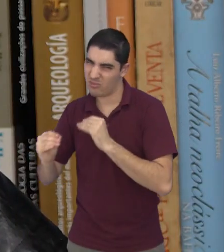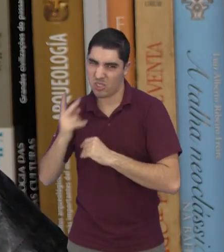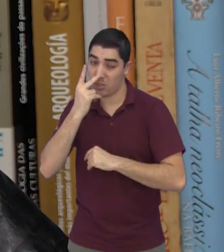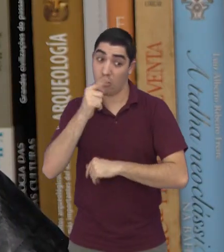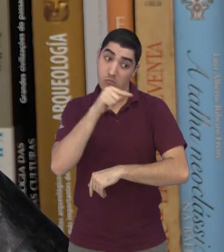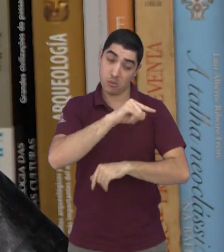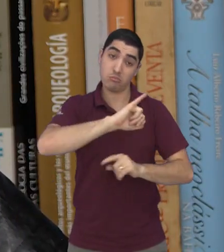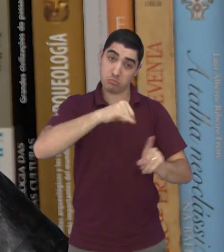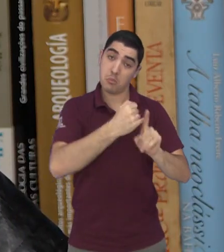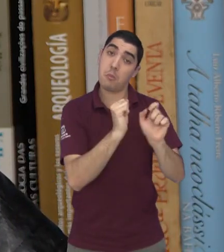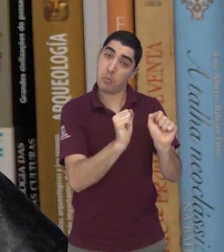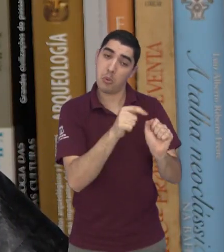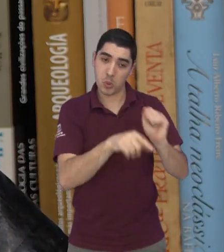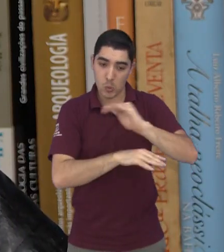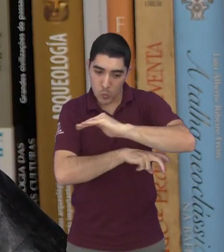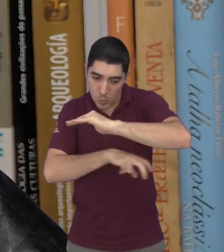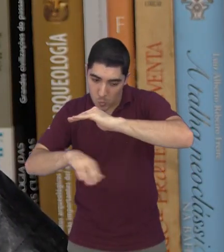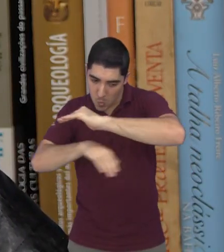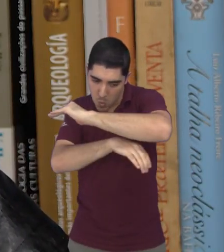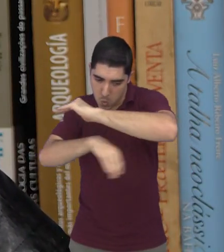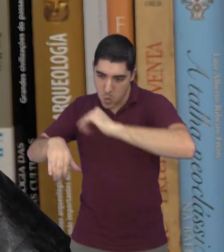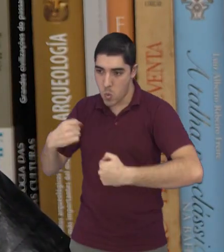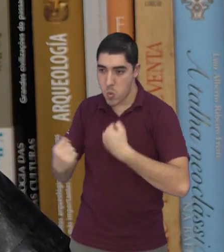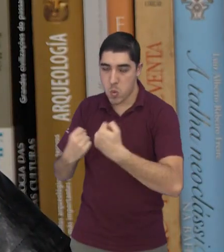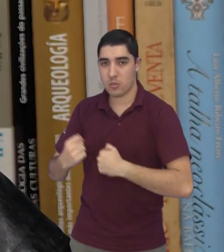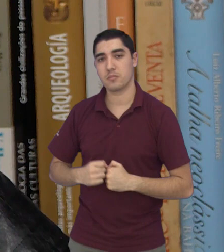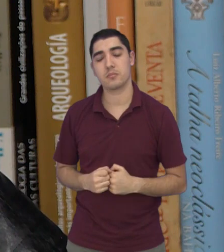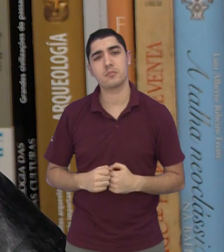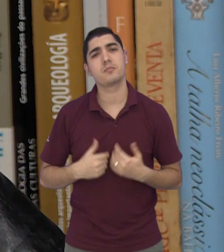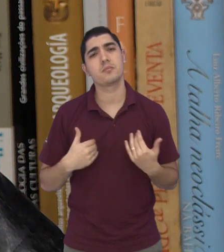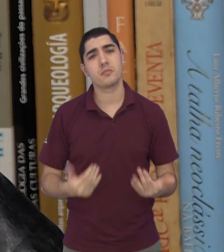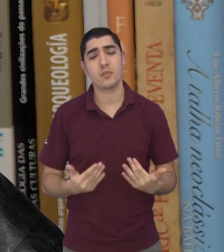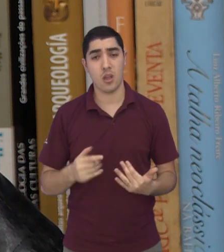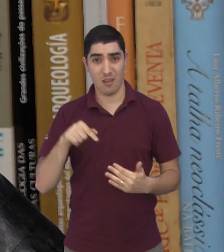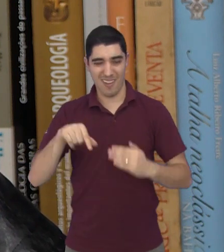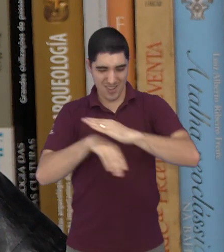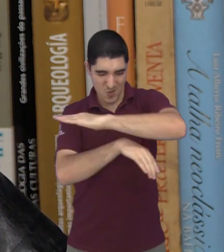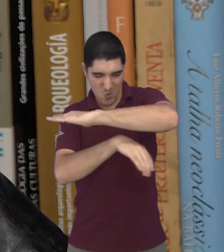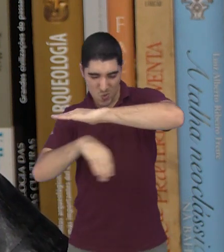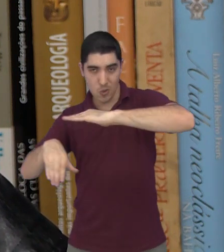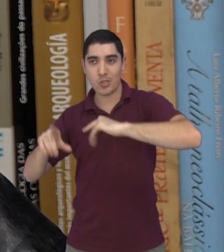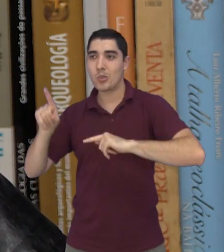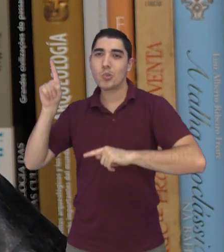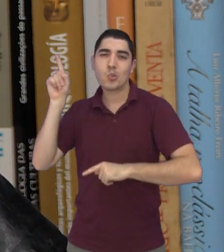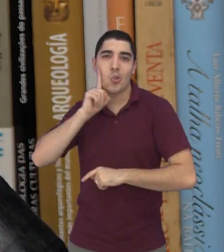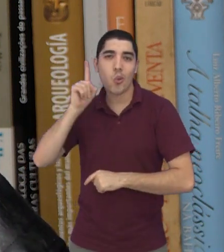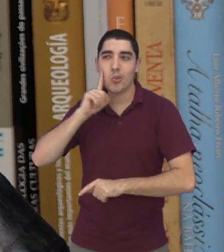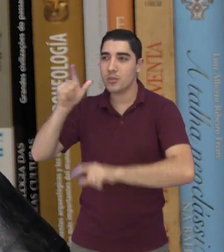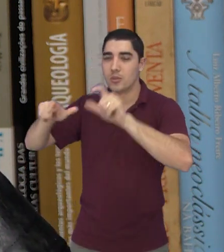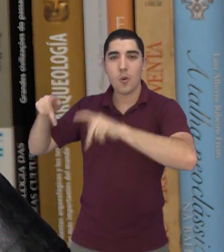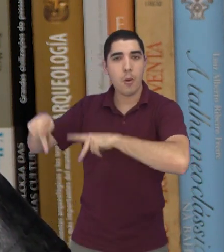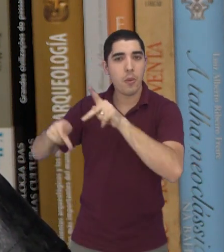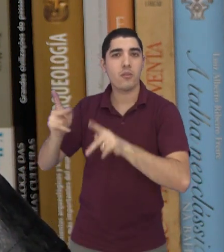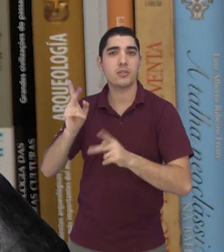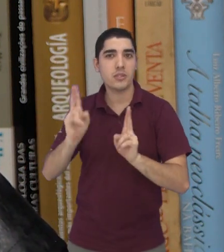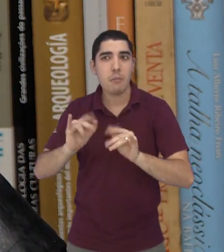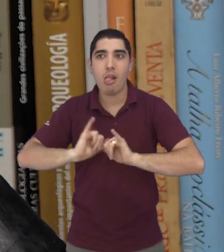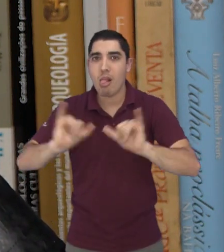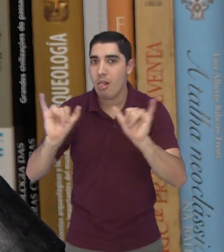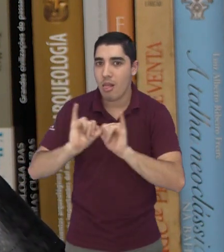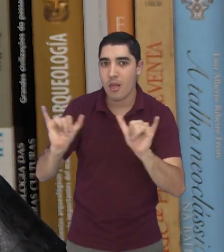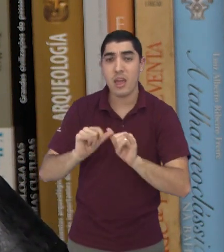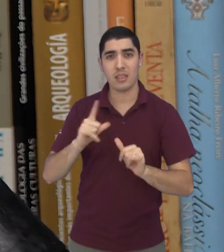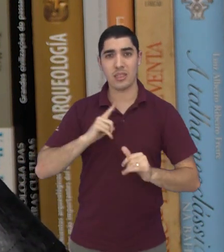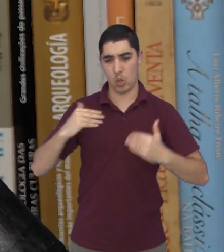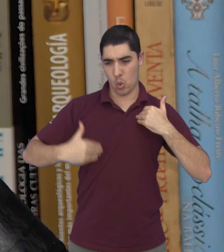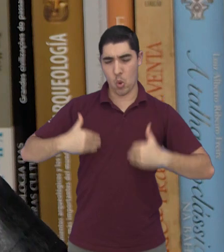depois de tanto tempo, essa história do túnel, ela faz parte do cotidiano da população joseense. A história do corpo seco que